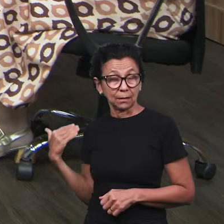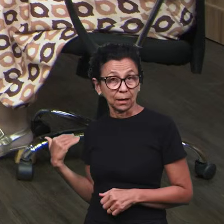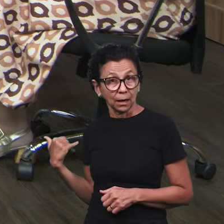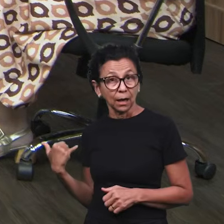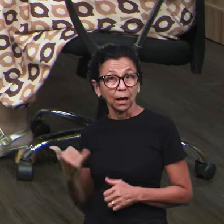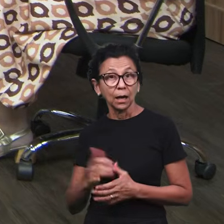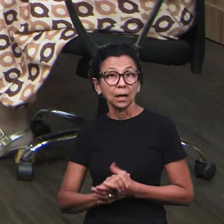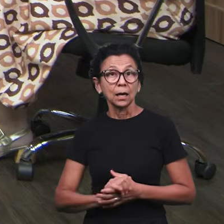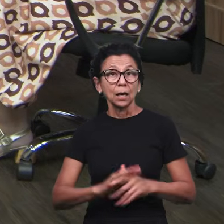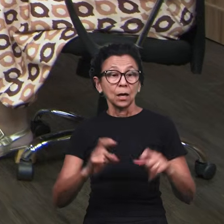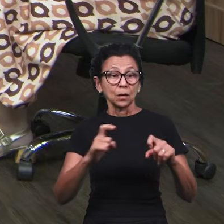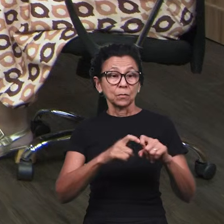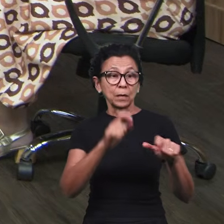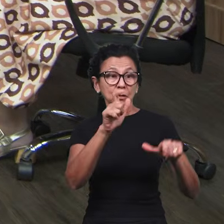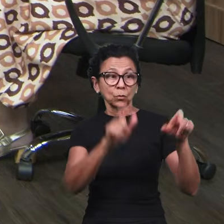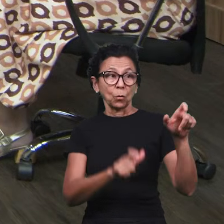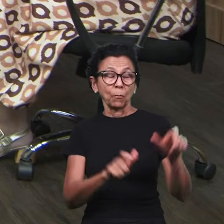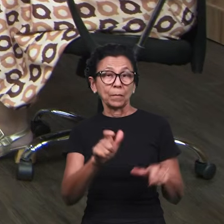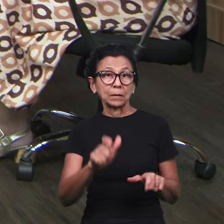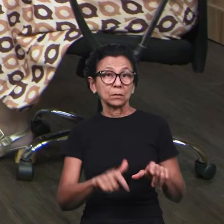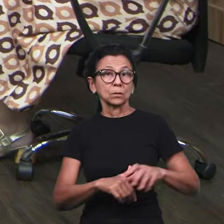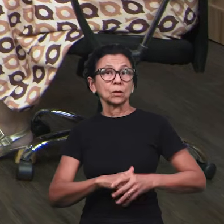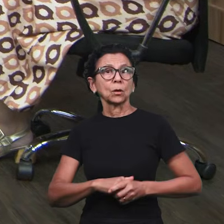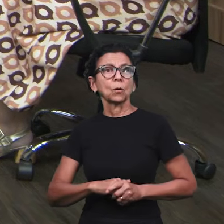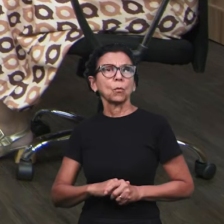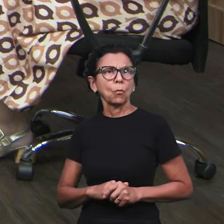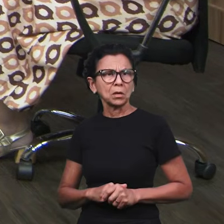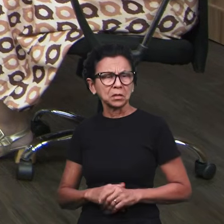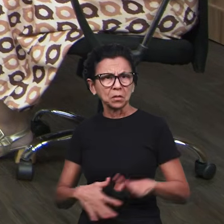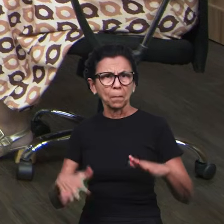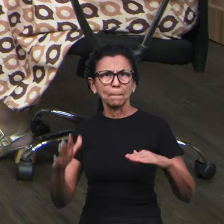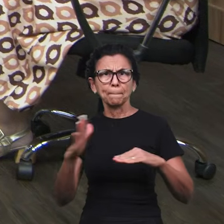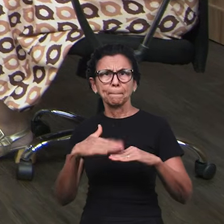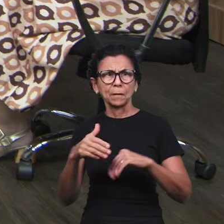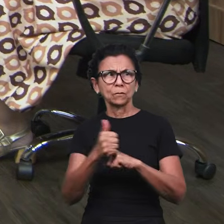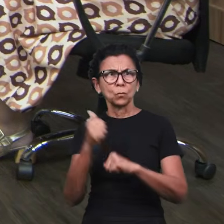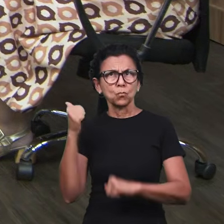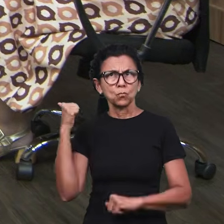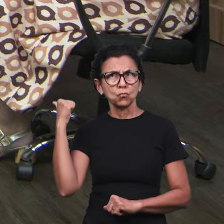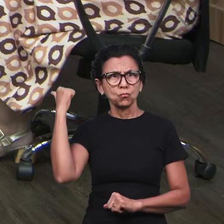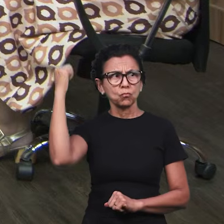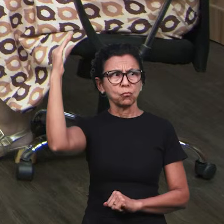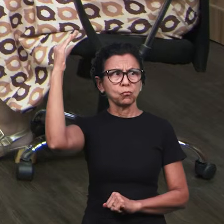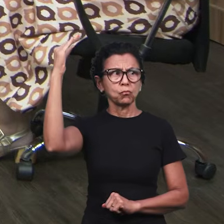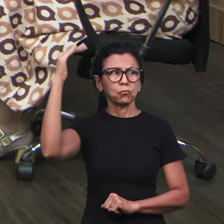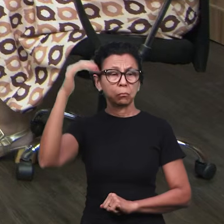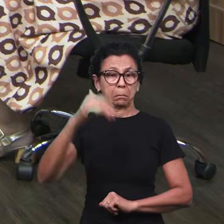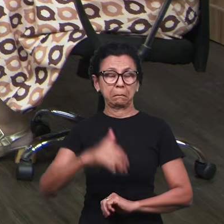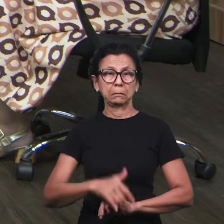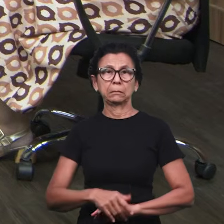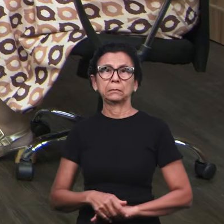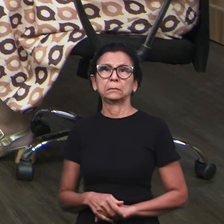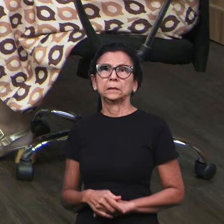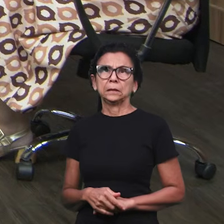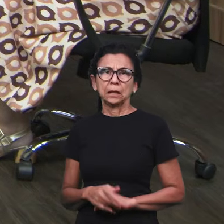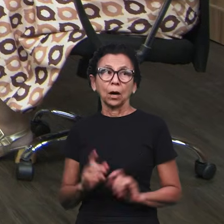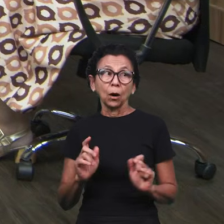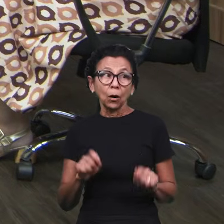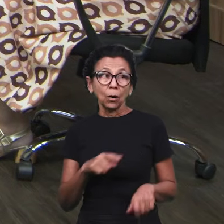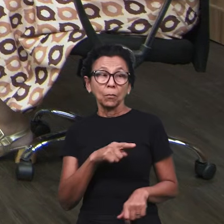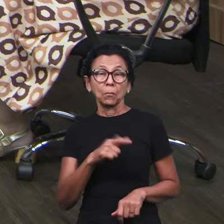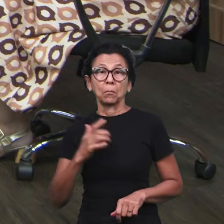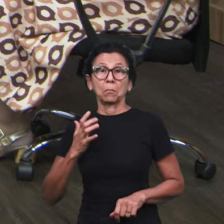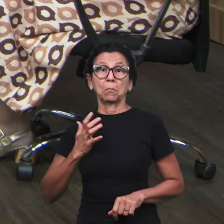como pessoas muito bem-sucedidas, né? Profissionais que tinham a possibilidade de